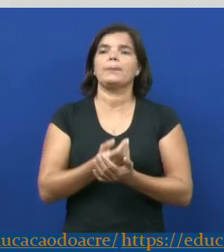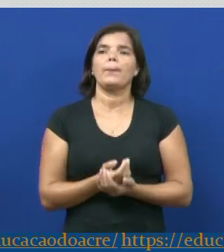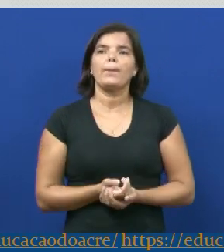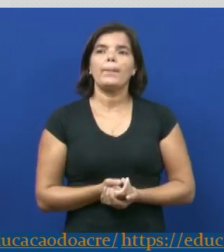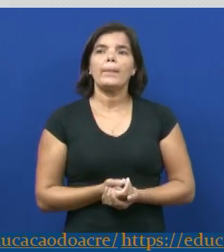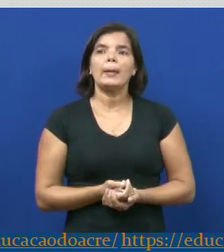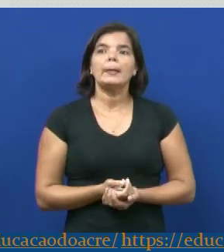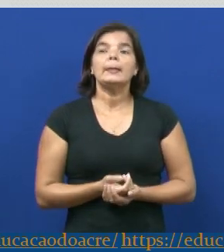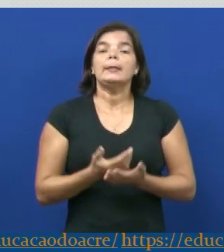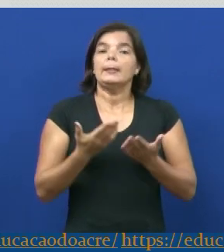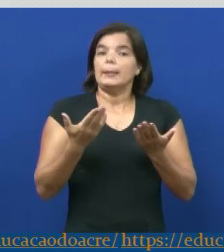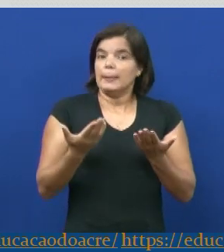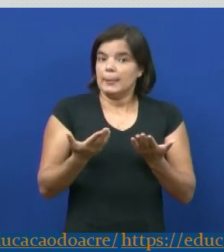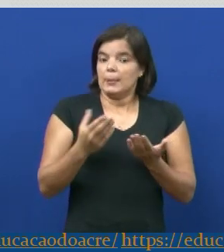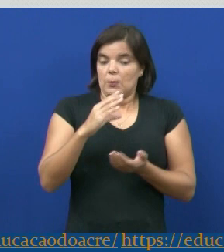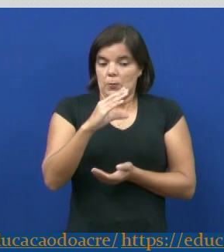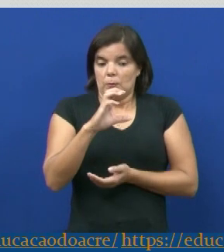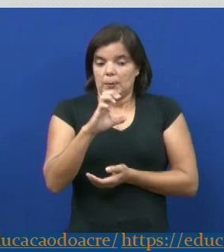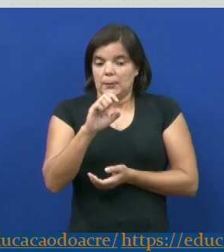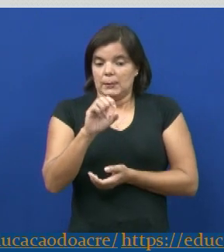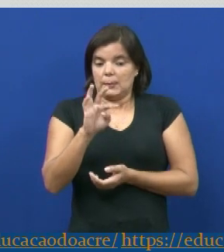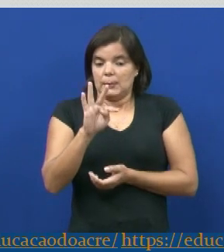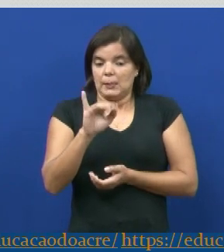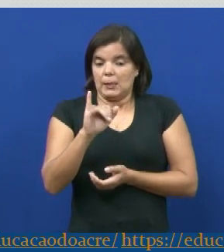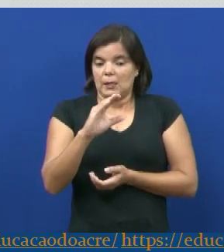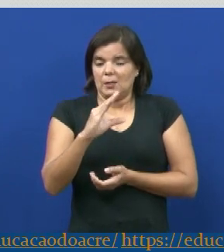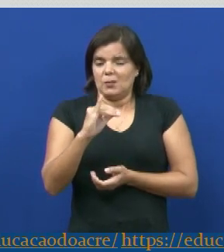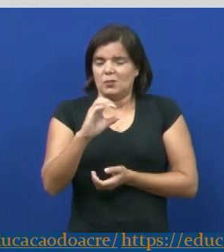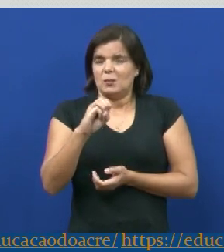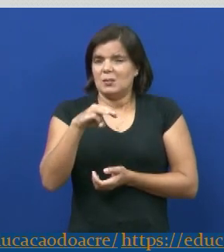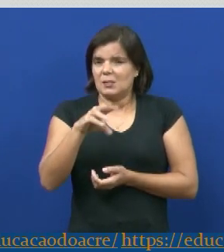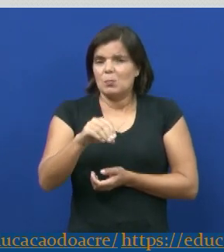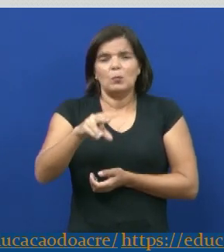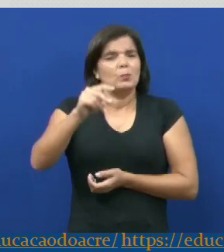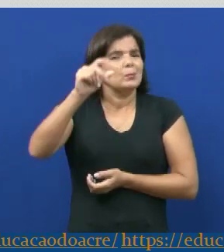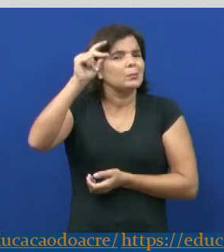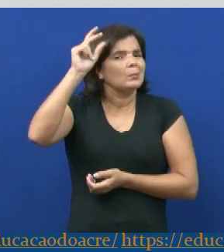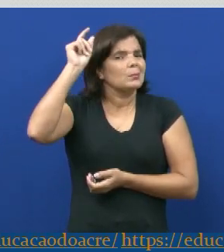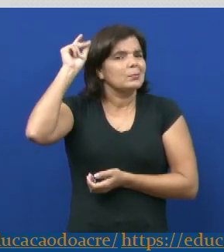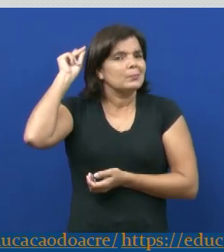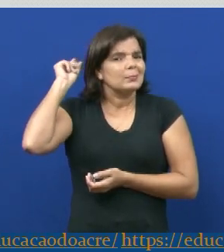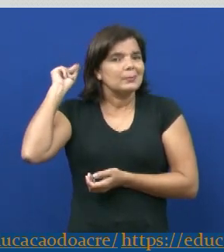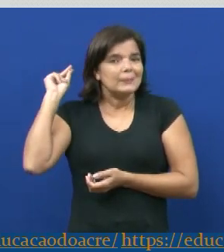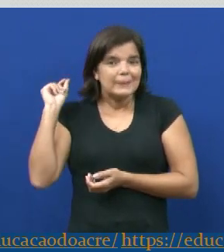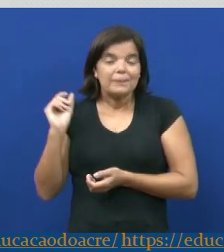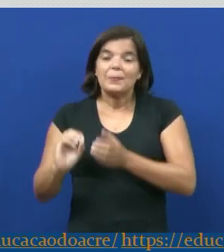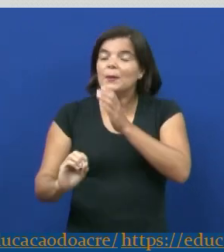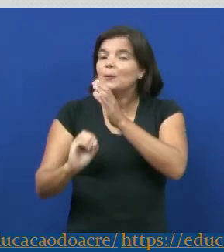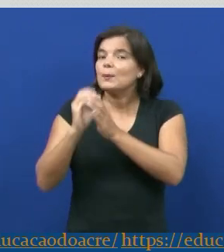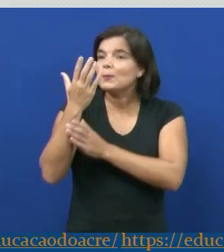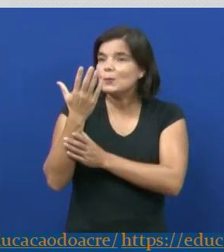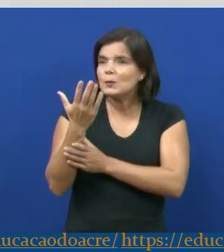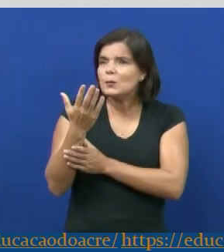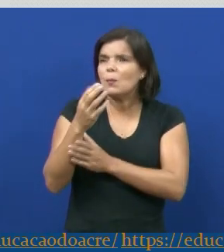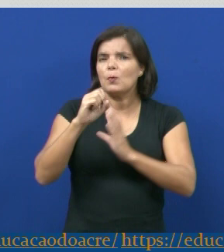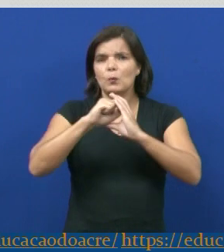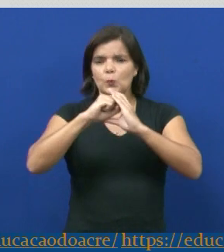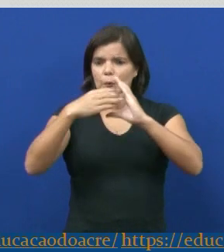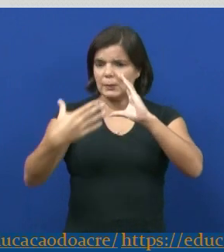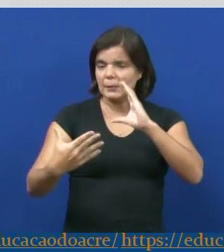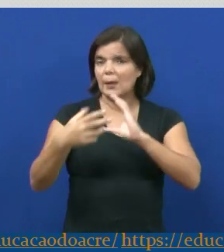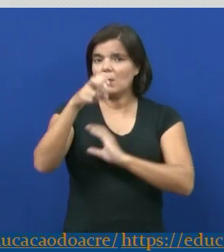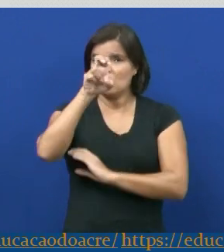O ceticismo, ele é muito antigo. Tá? ele surgiu no século